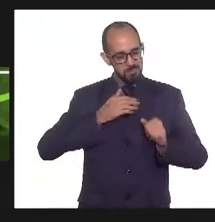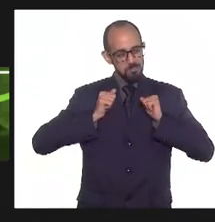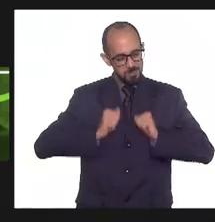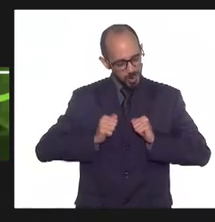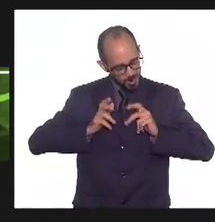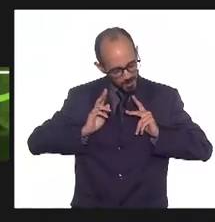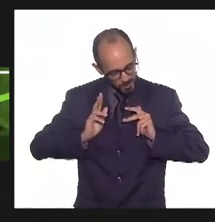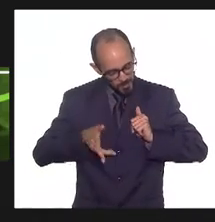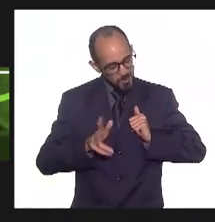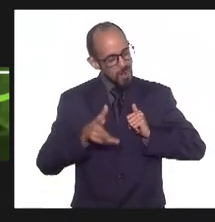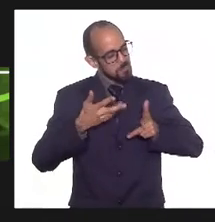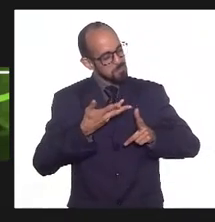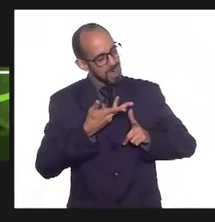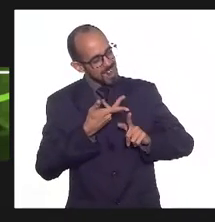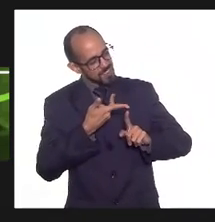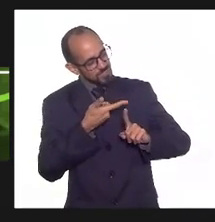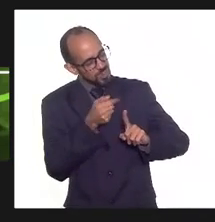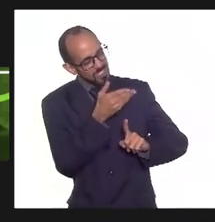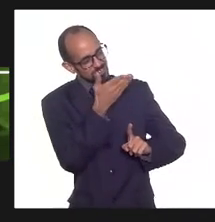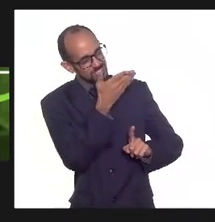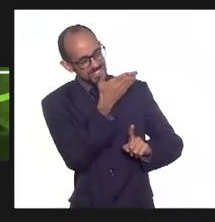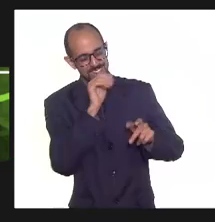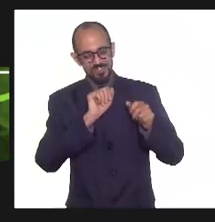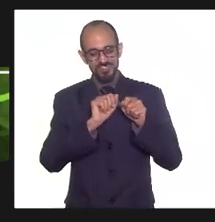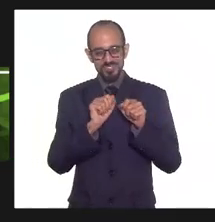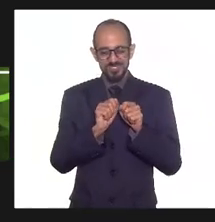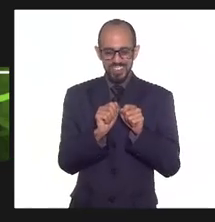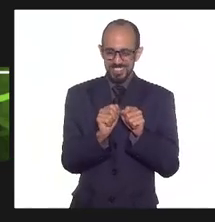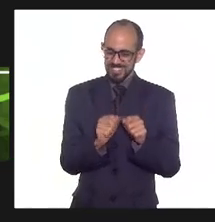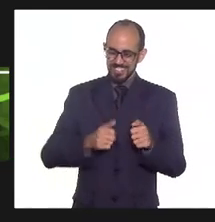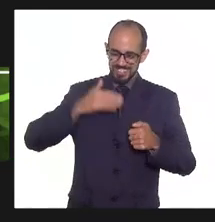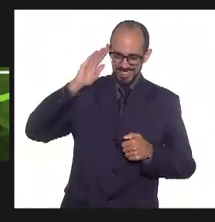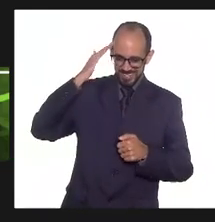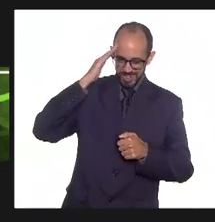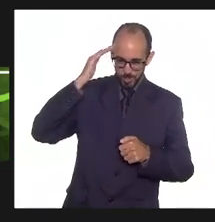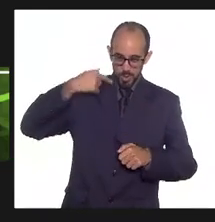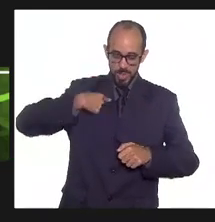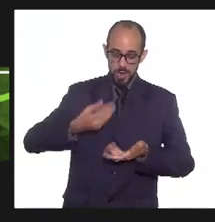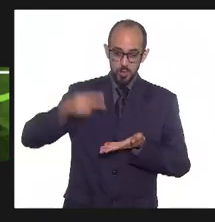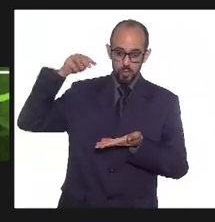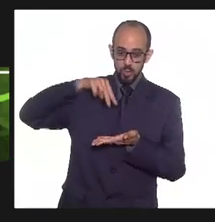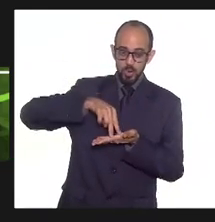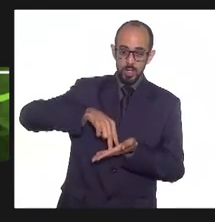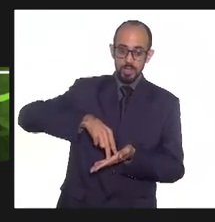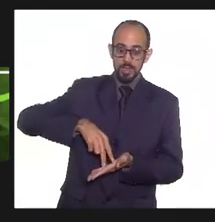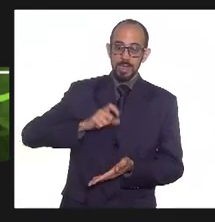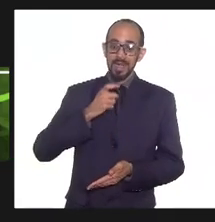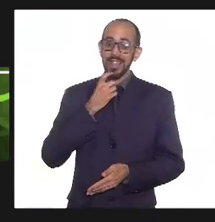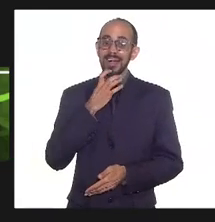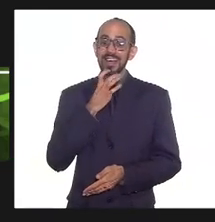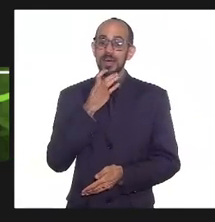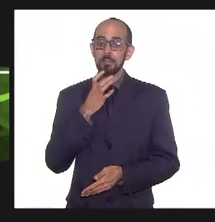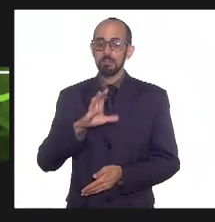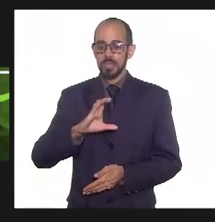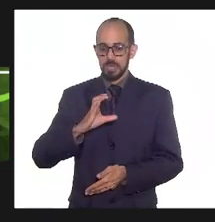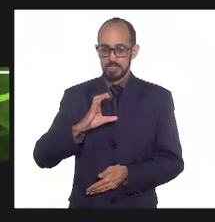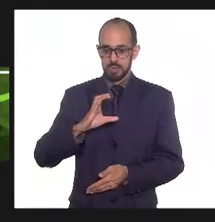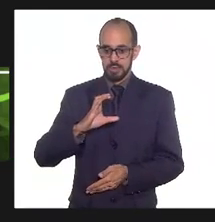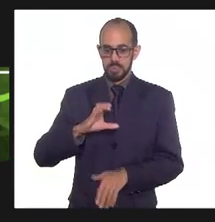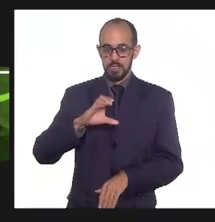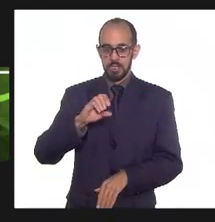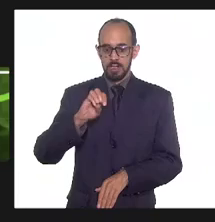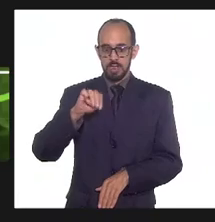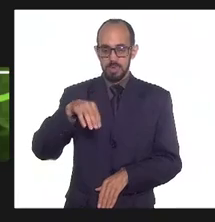maravilhosamente como sempre você fez entendeu eu estou aqui em Campinas cheguei ontem à noite